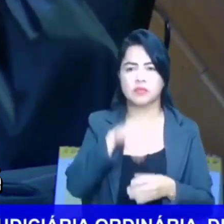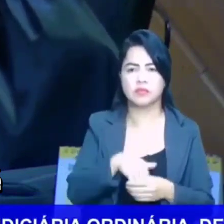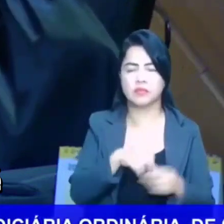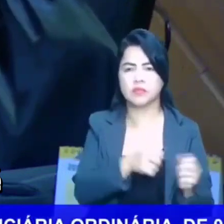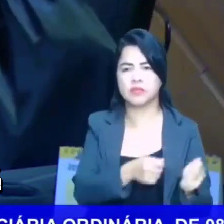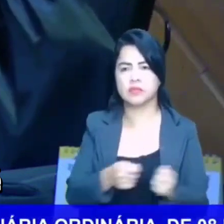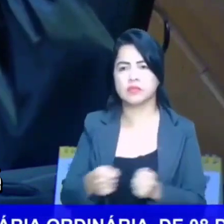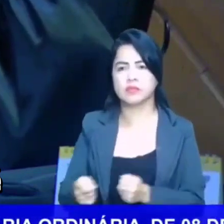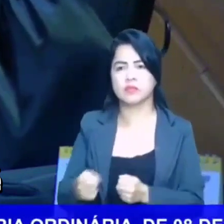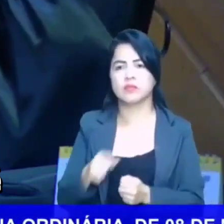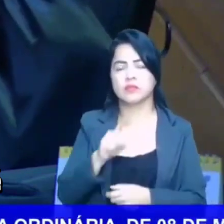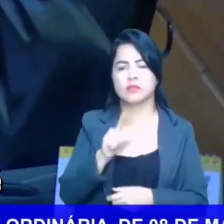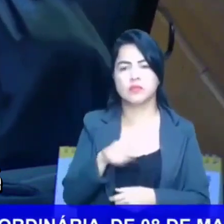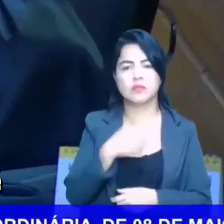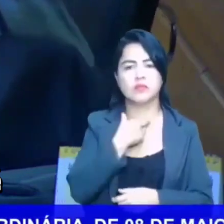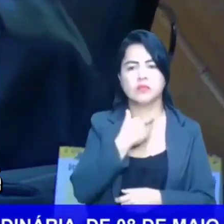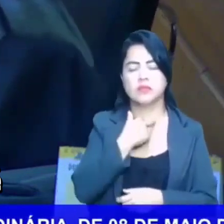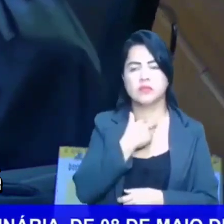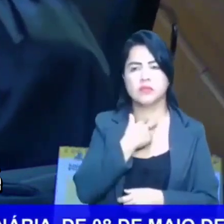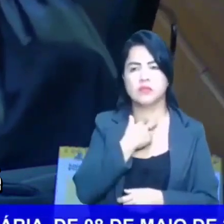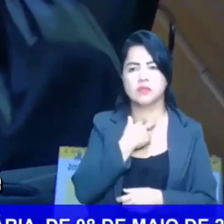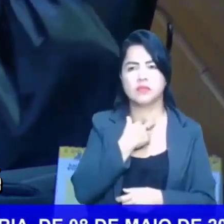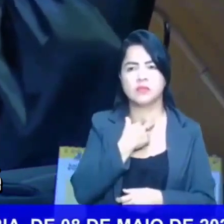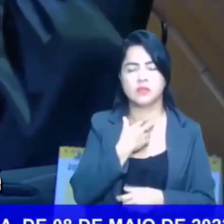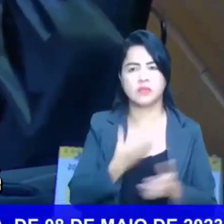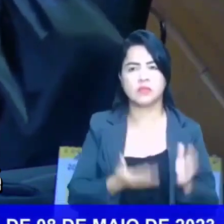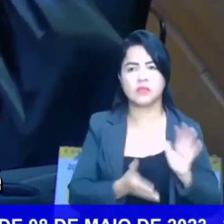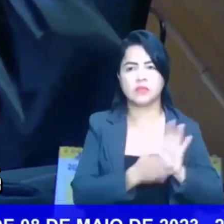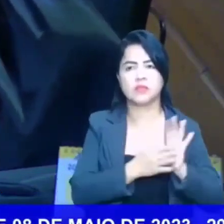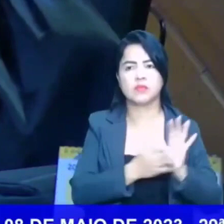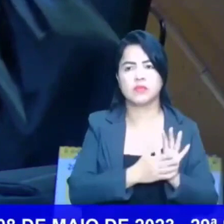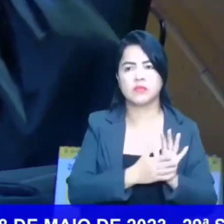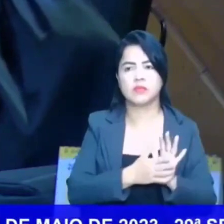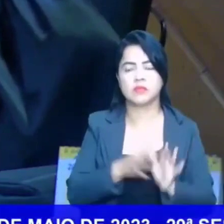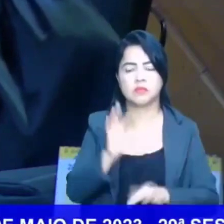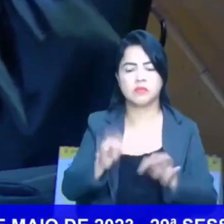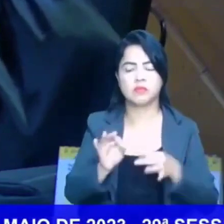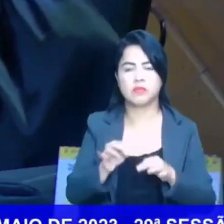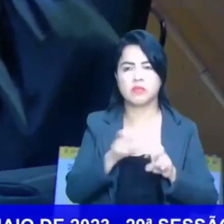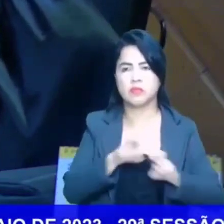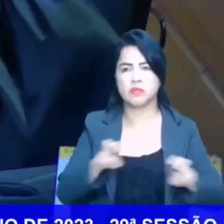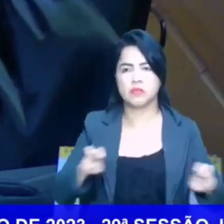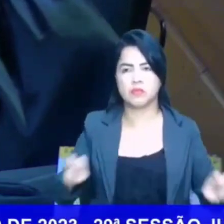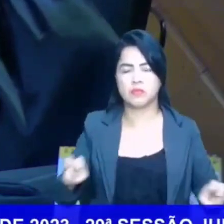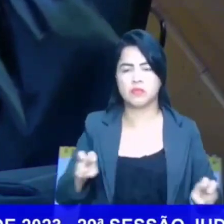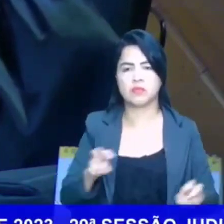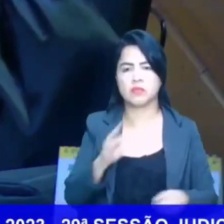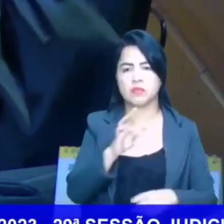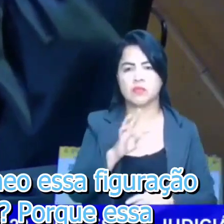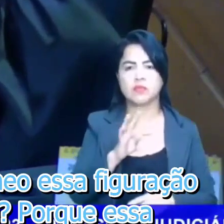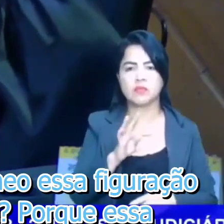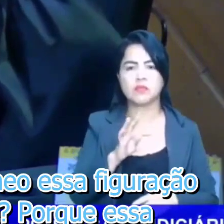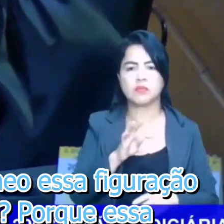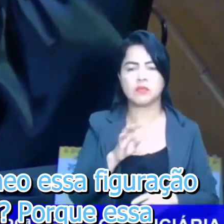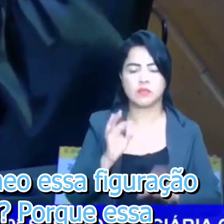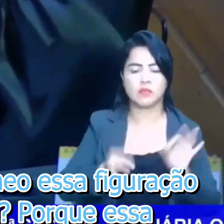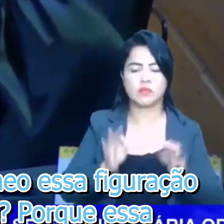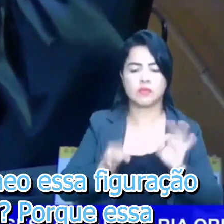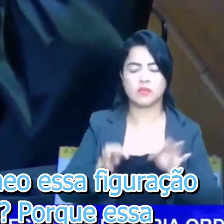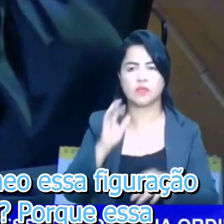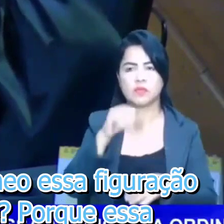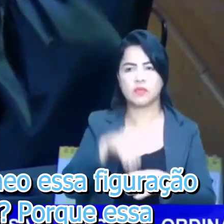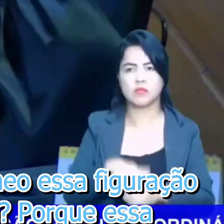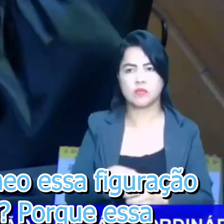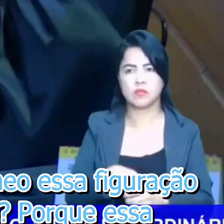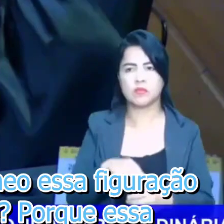é taxativo isso, não poderão servir como juízes dos tribunais eleitorais ou como juiz eleitoral